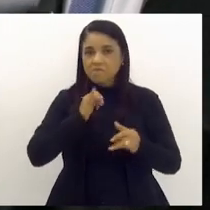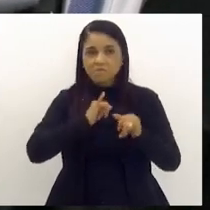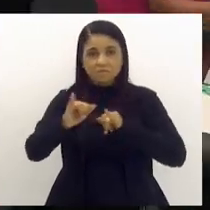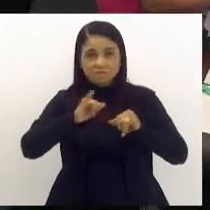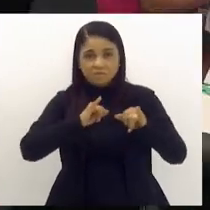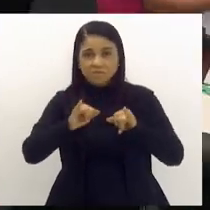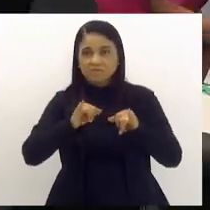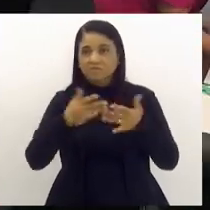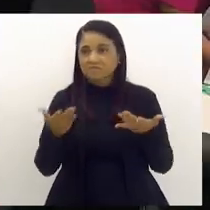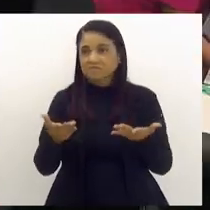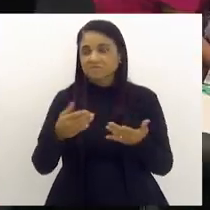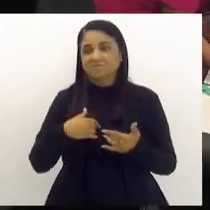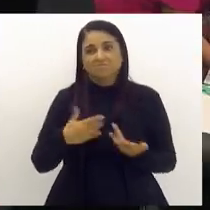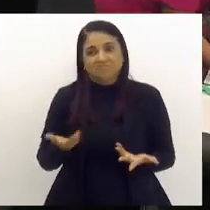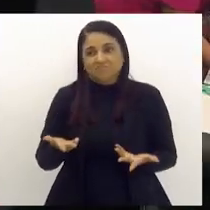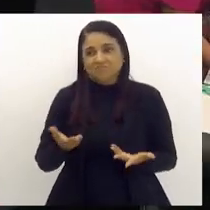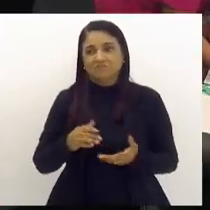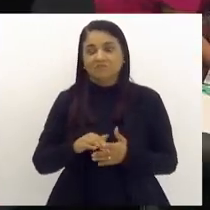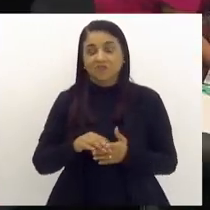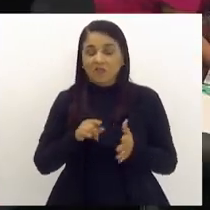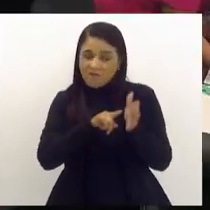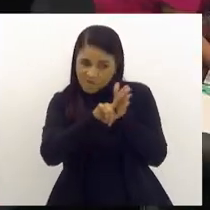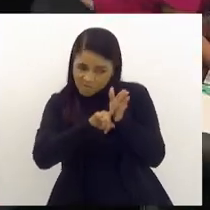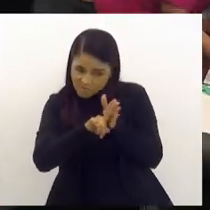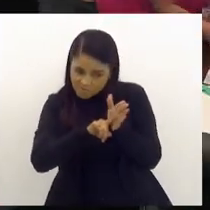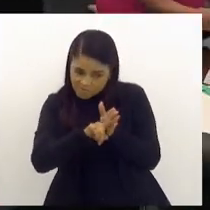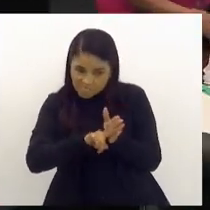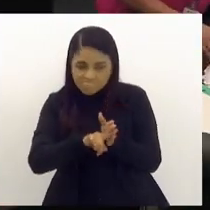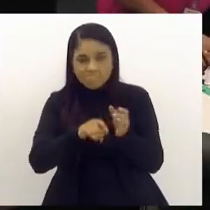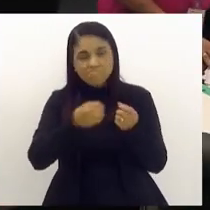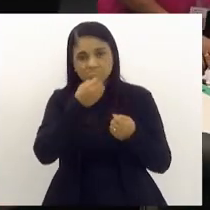Mas verificar não custa, né?